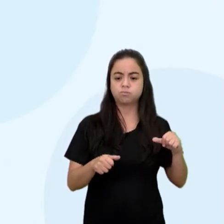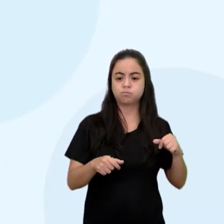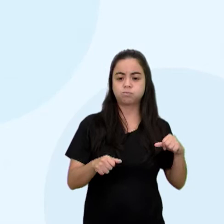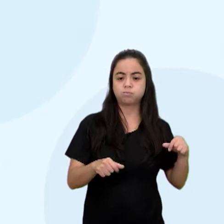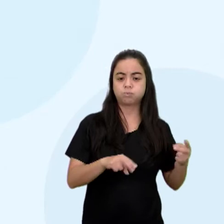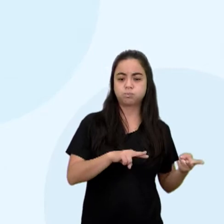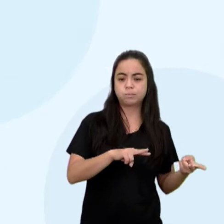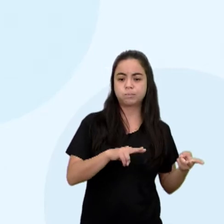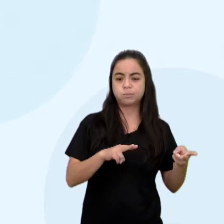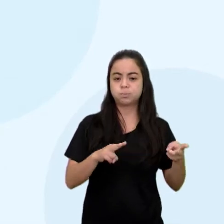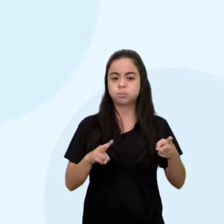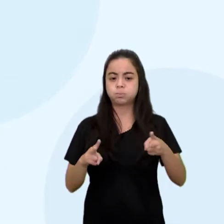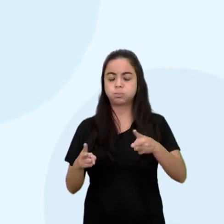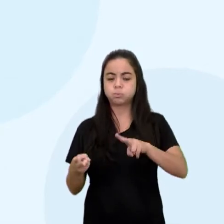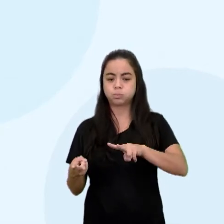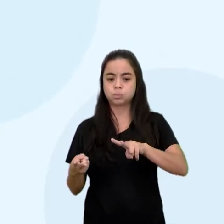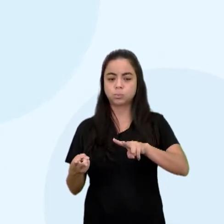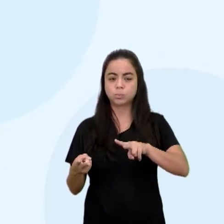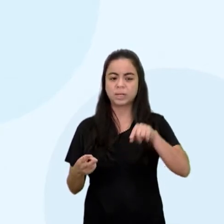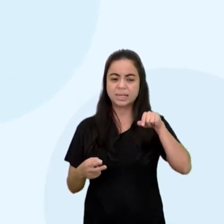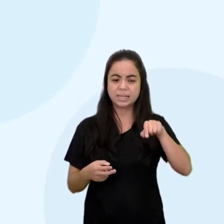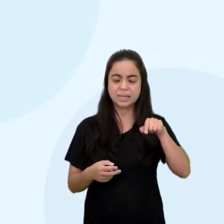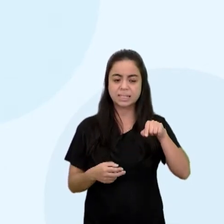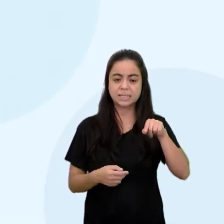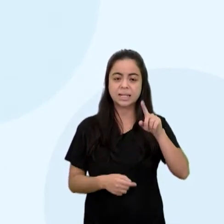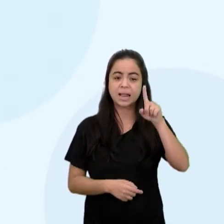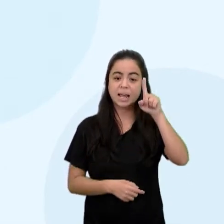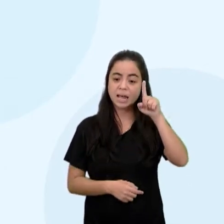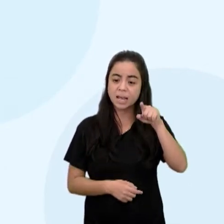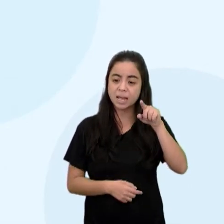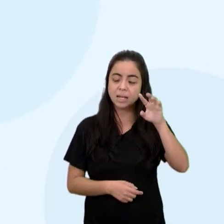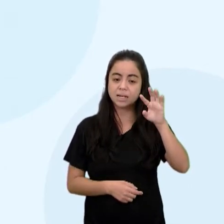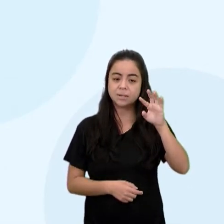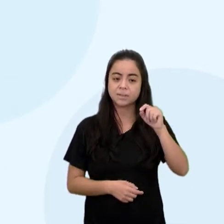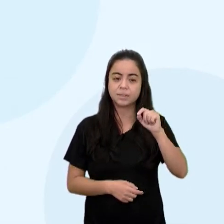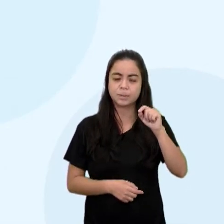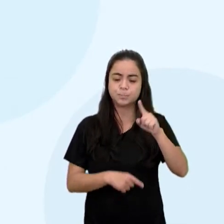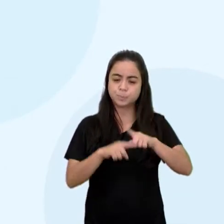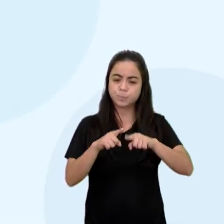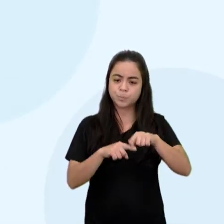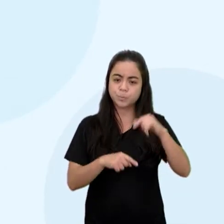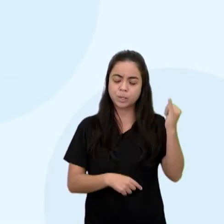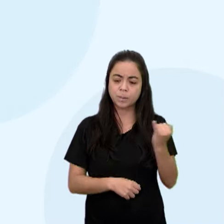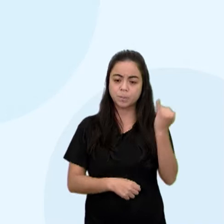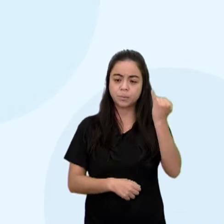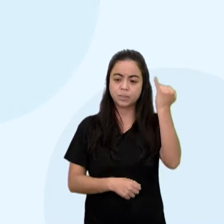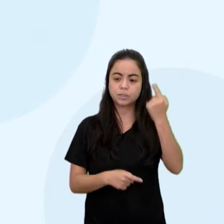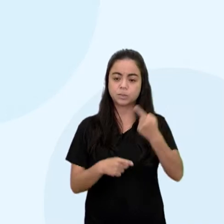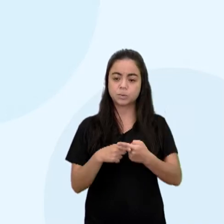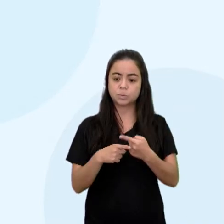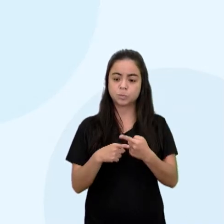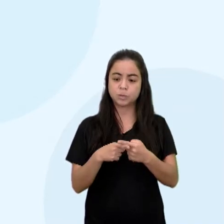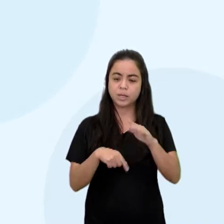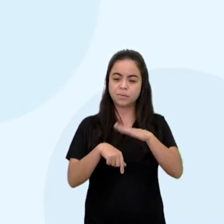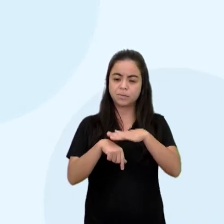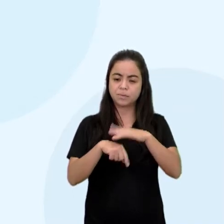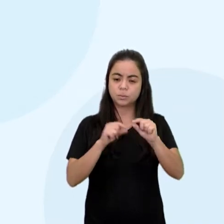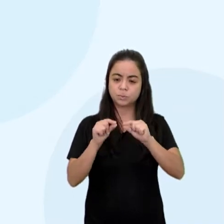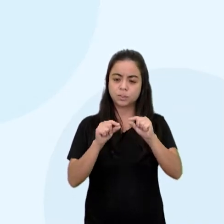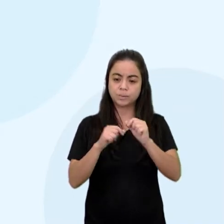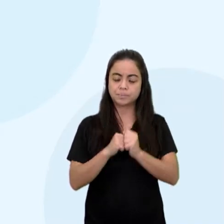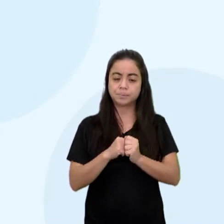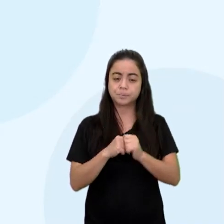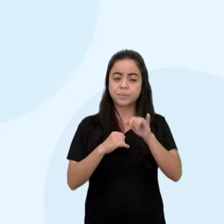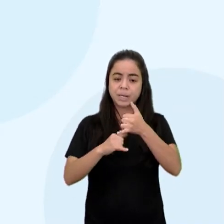outro elemento, ó, o transformador é um outro elemento importante aí, porque o que ele faz, ó, quando a energia,